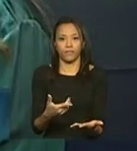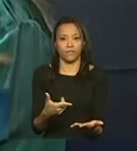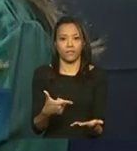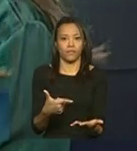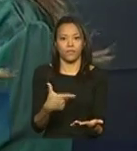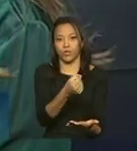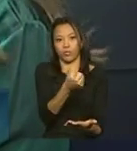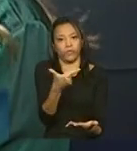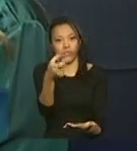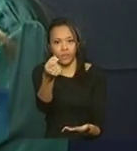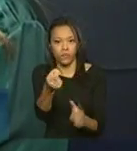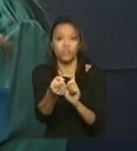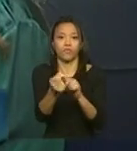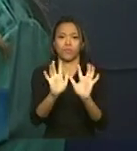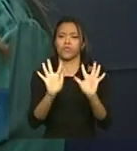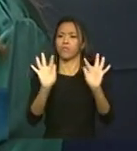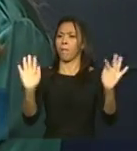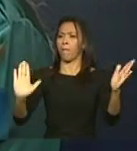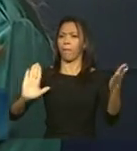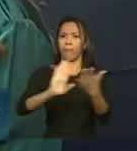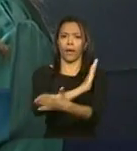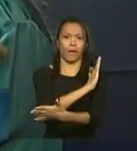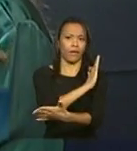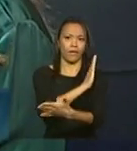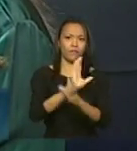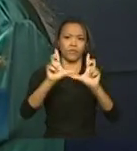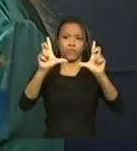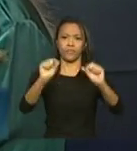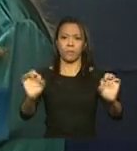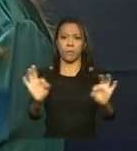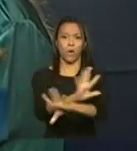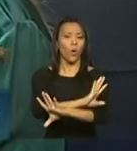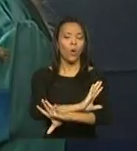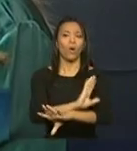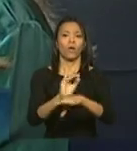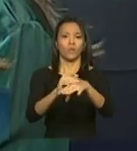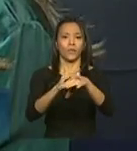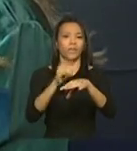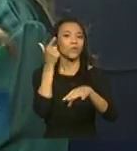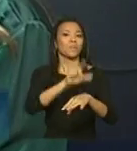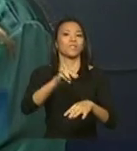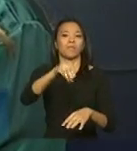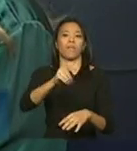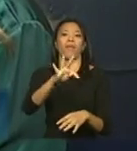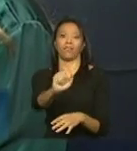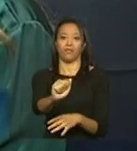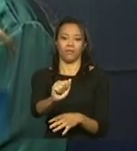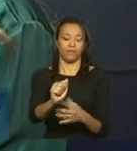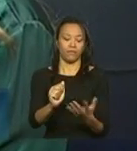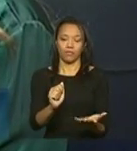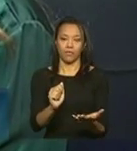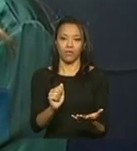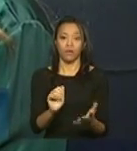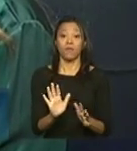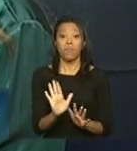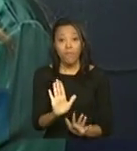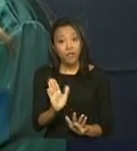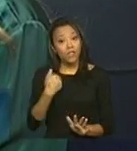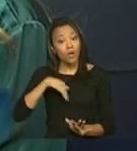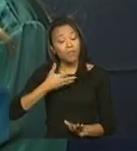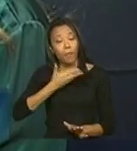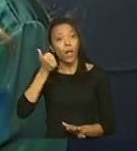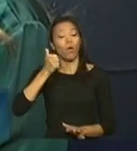2020 nós vamos ter que eliminar... Que, 2020, estou dando um prazo que provavelmente a gente já alcançou essa meta, mas assim, nós